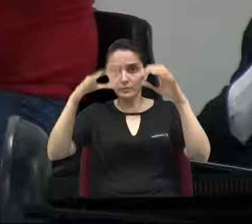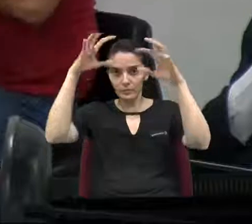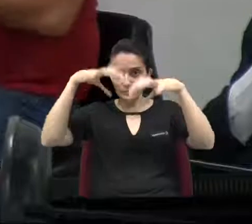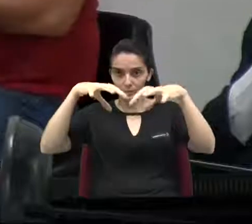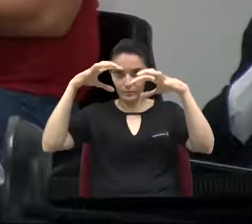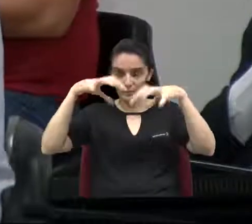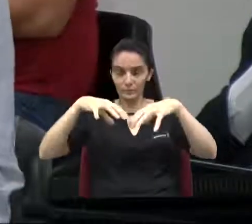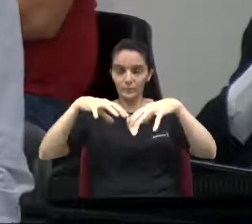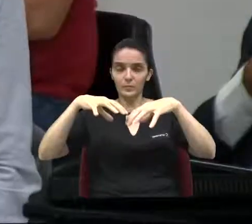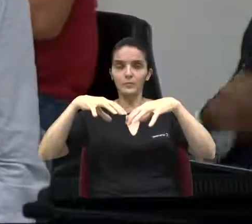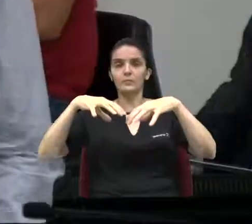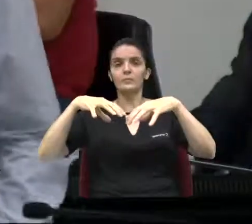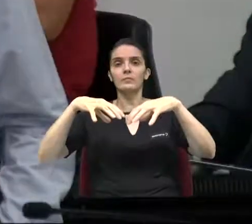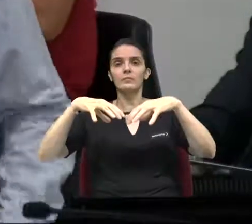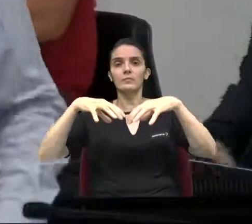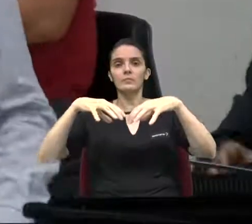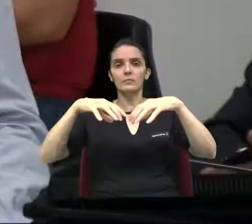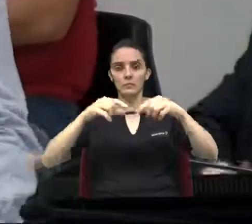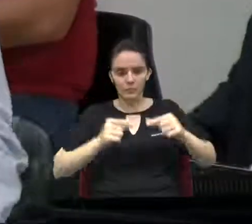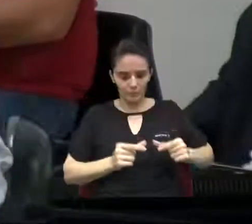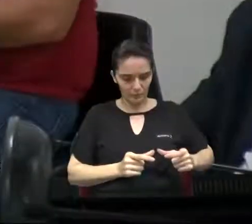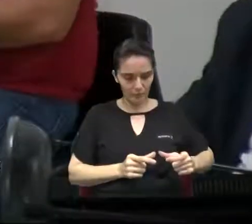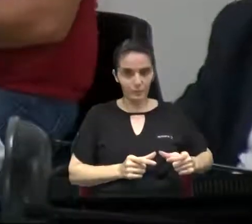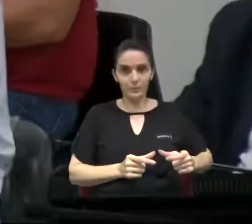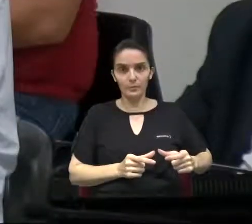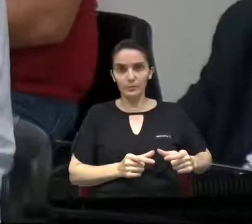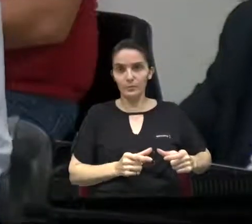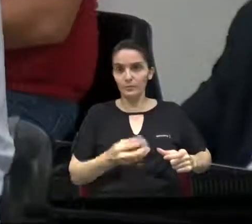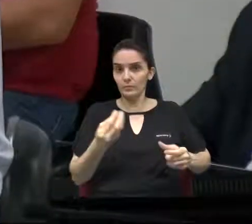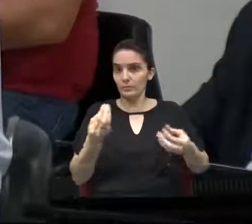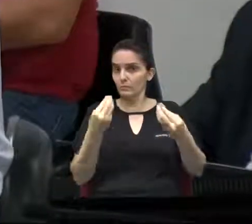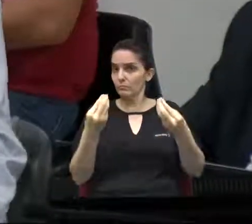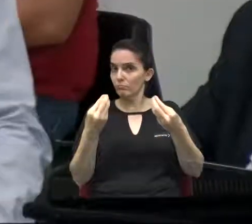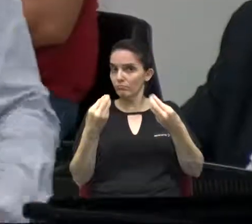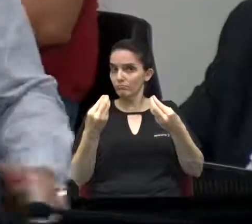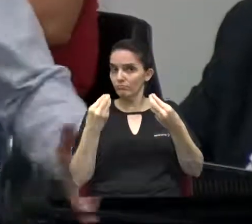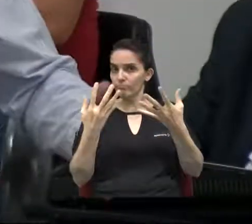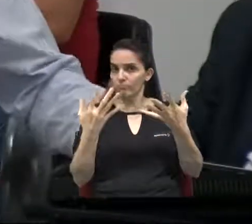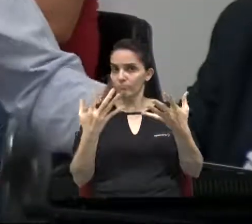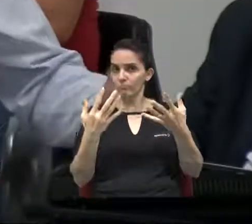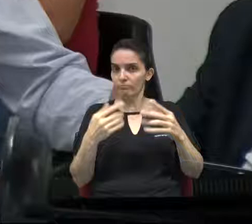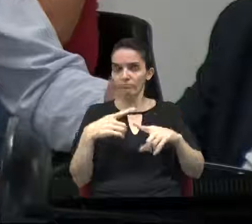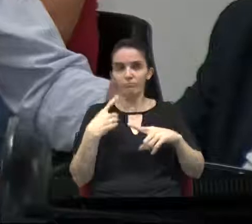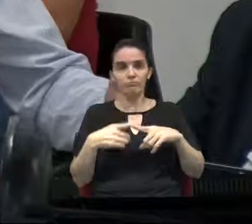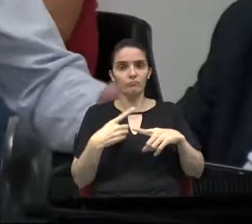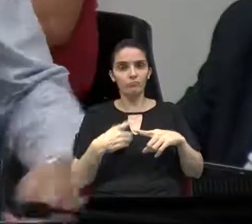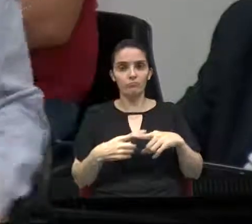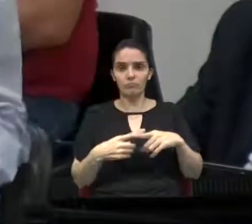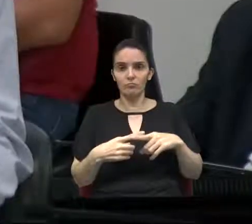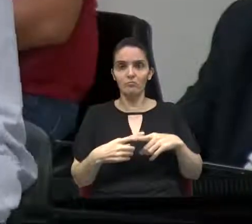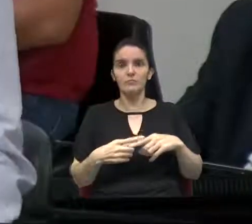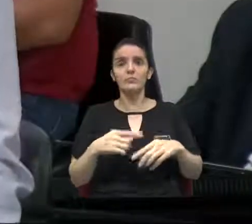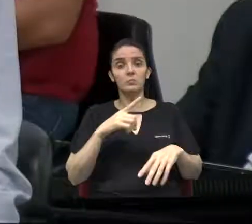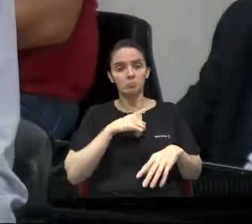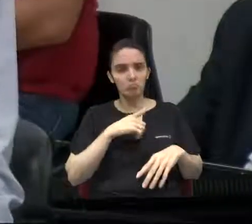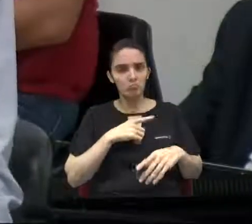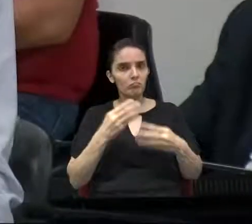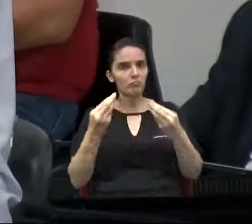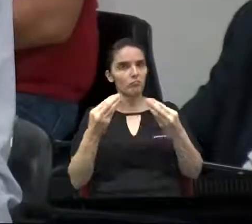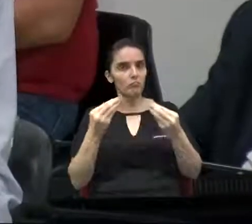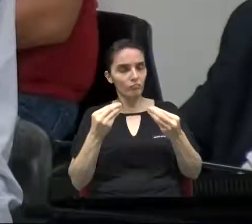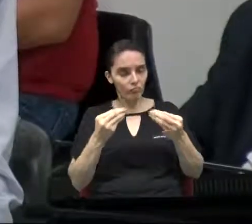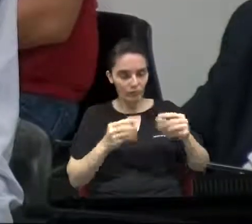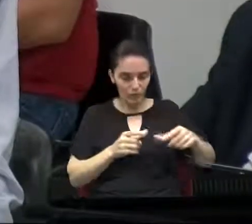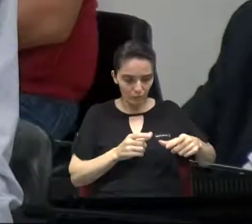aquela baixada, com um cestinho desse daqui, meu Deus, com todas aquelas bocas de lobo que tem lá. E ainda tem um rio que